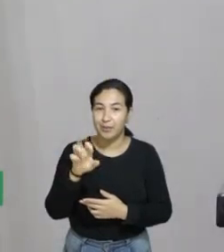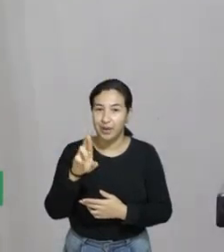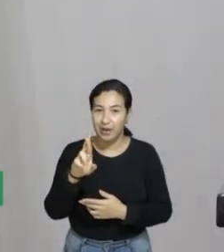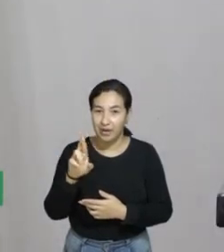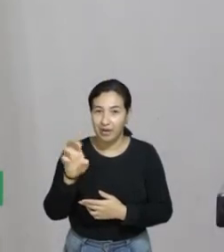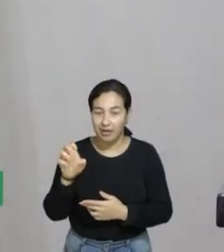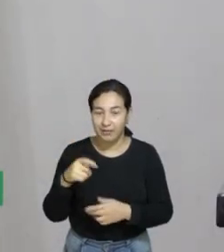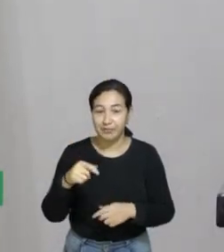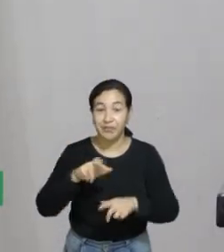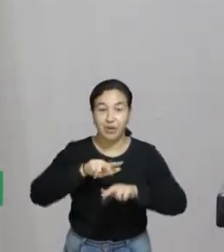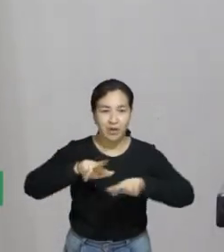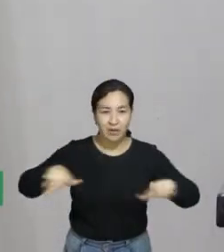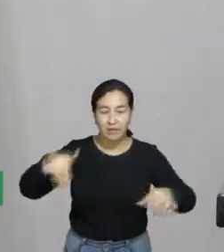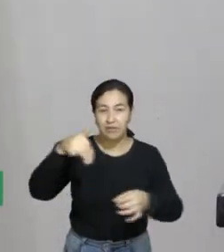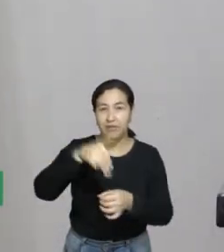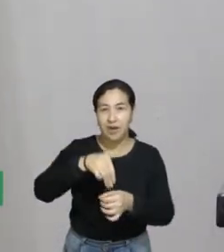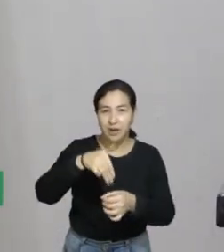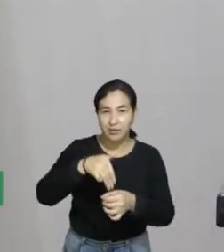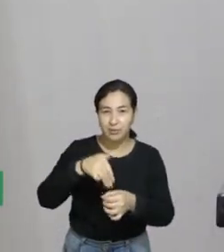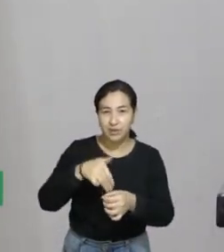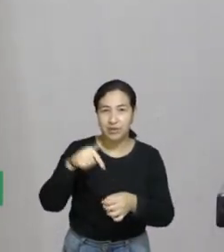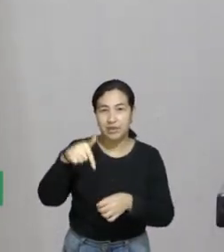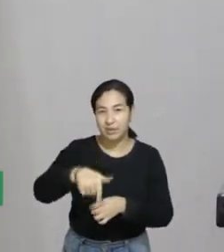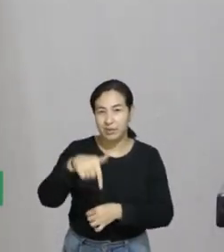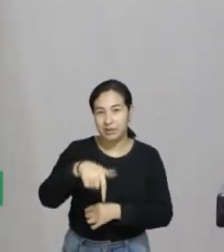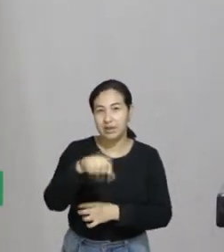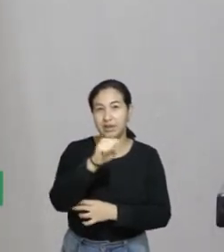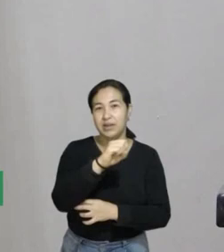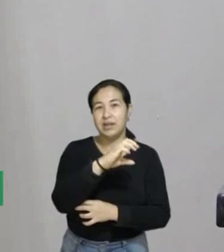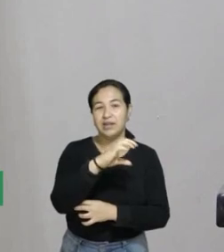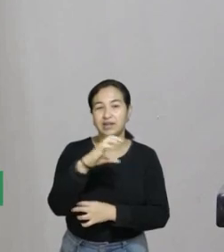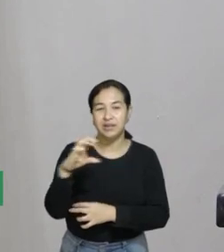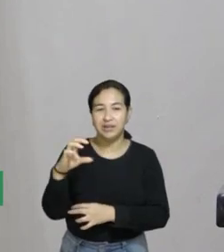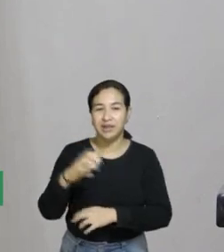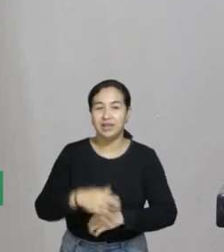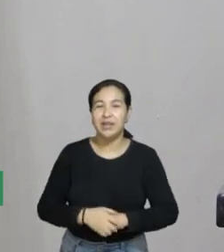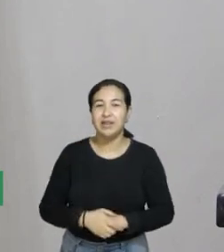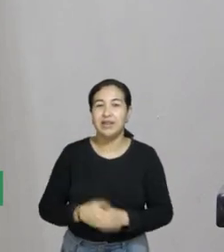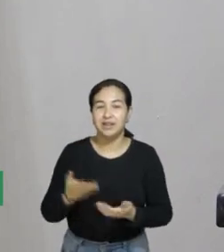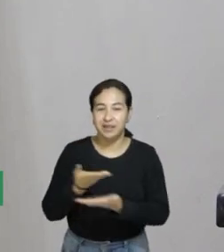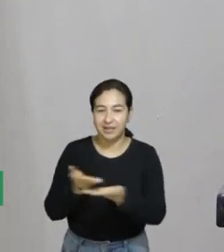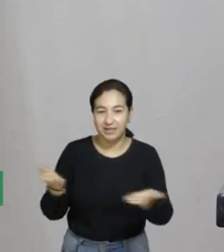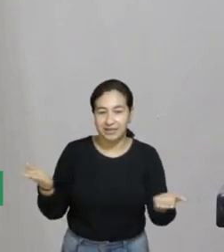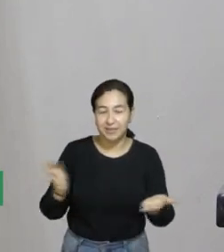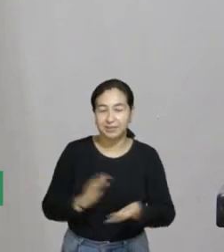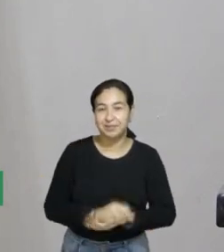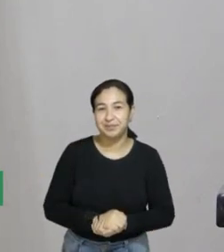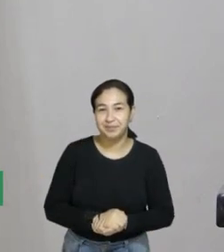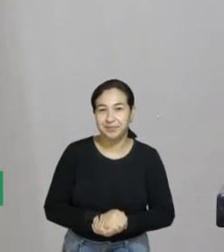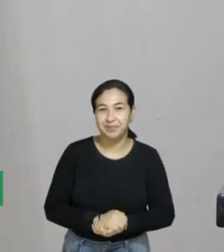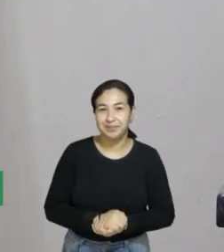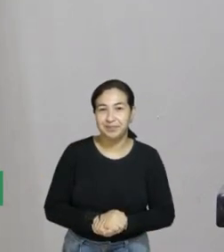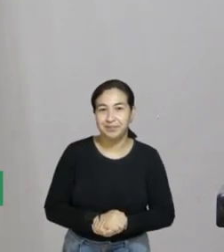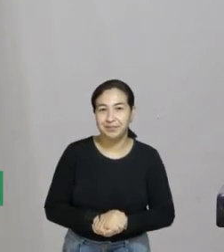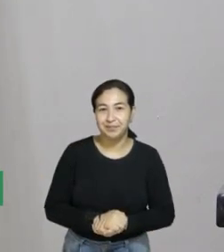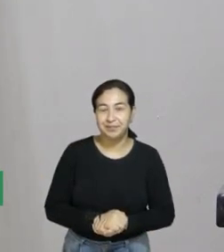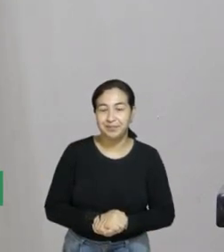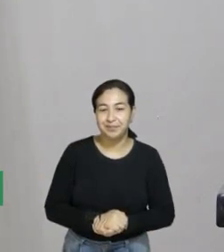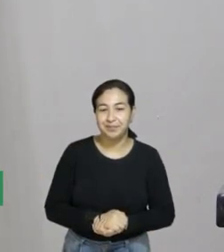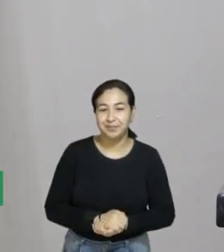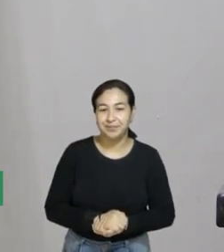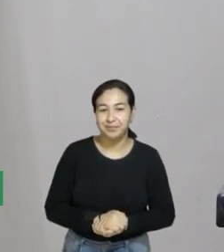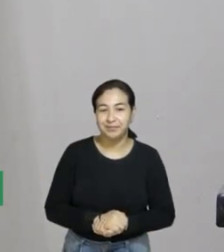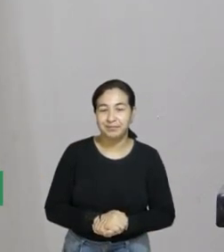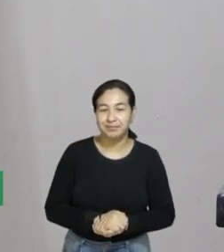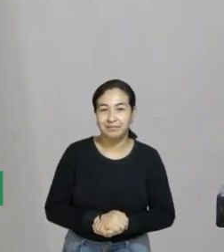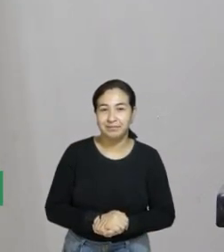Rogério, Monte Carlo, Curitibanos, Vargem, Lebon Regis, São Cristóvão do Sul, Garopaba, Santo Amaro